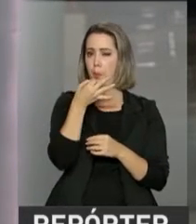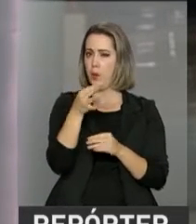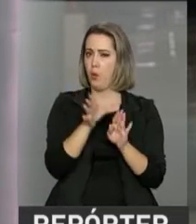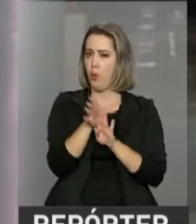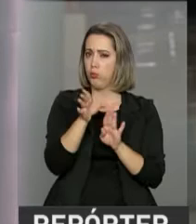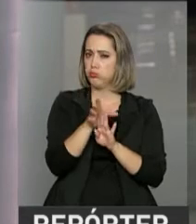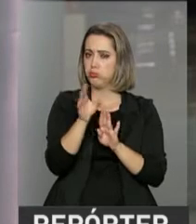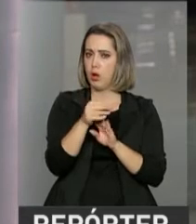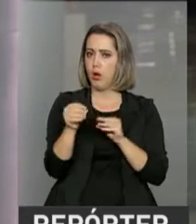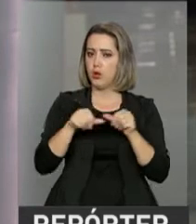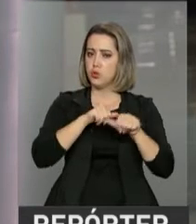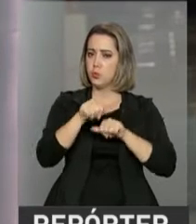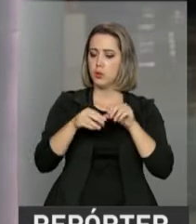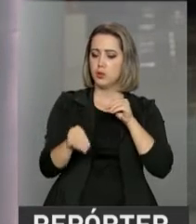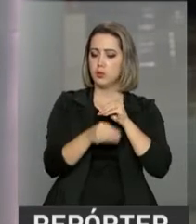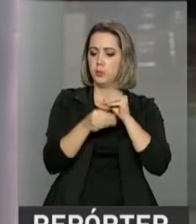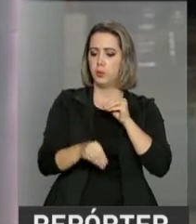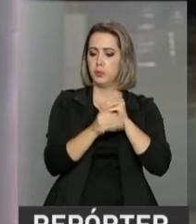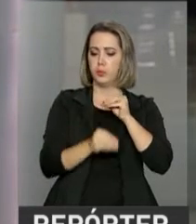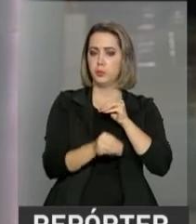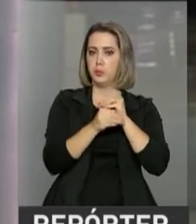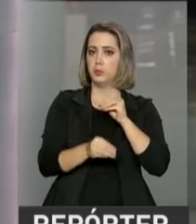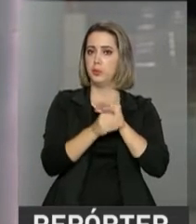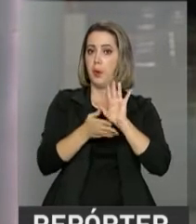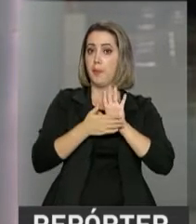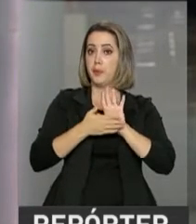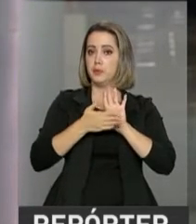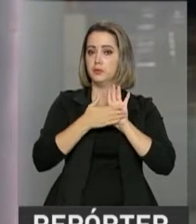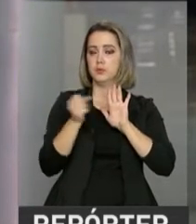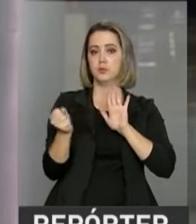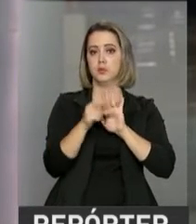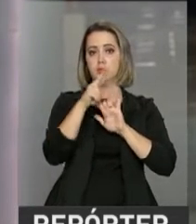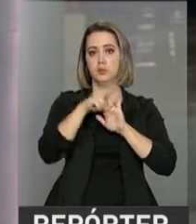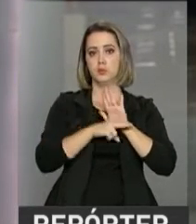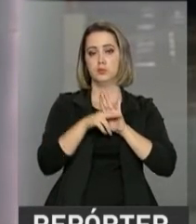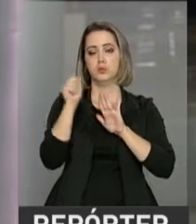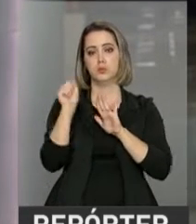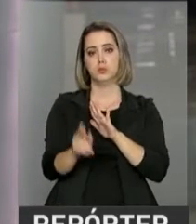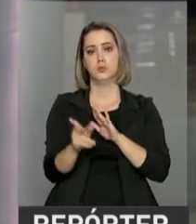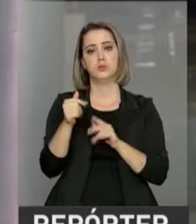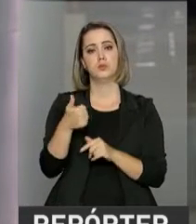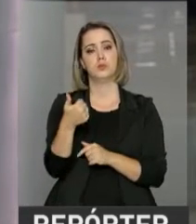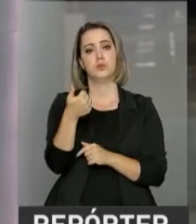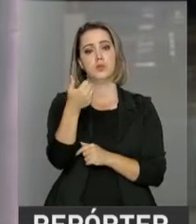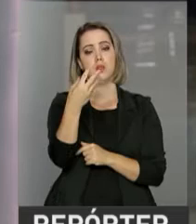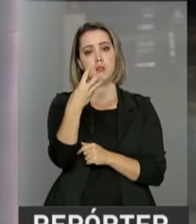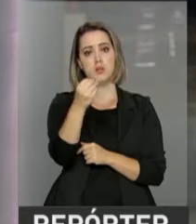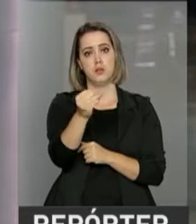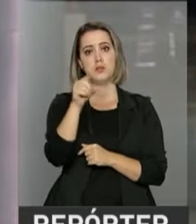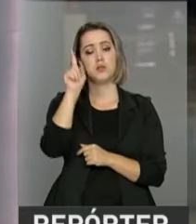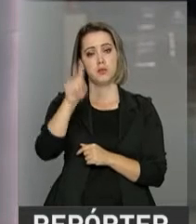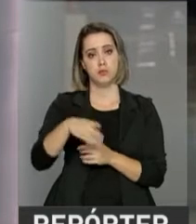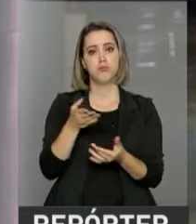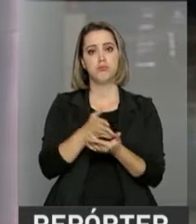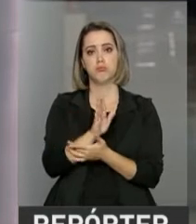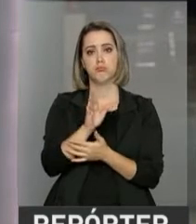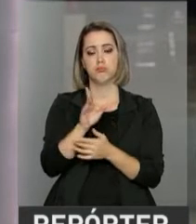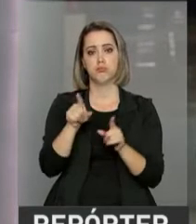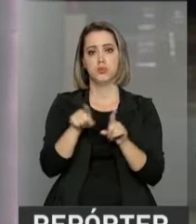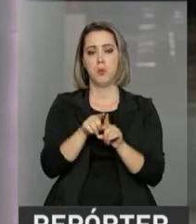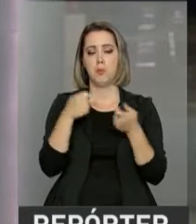de mudanças ao texto original enviado pelo governo. Dessas, 130 são válidas para